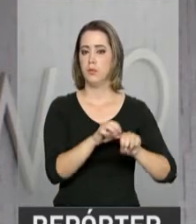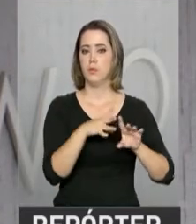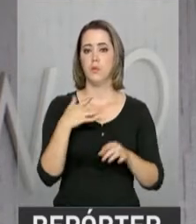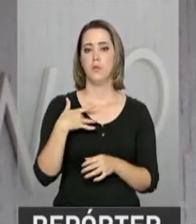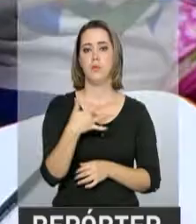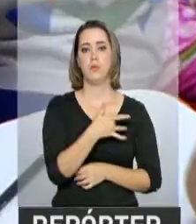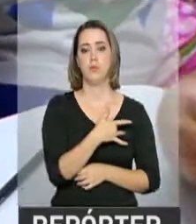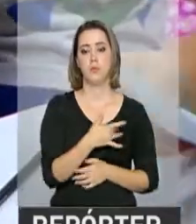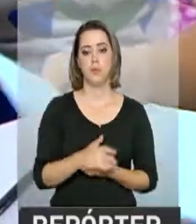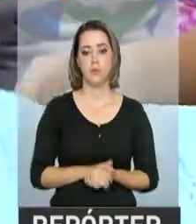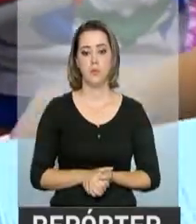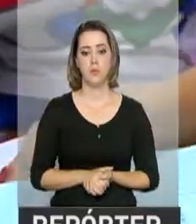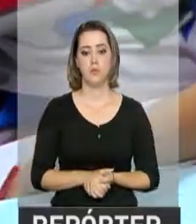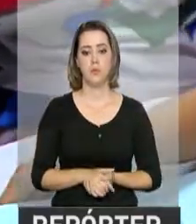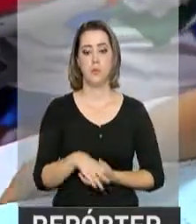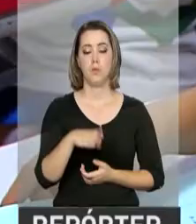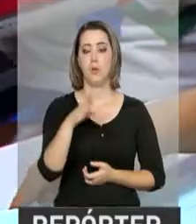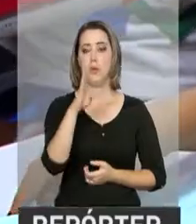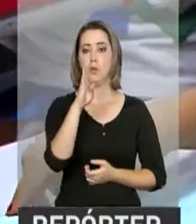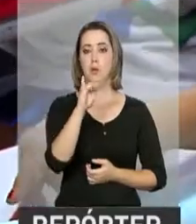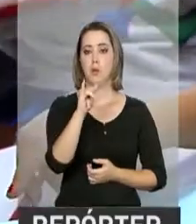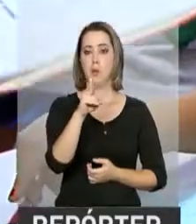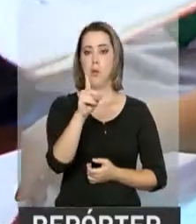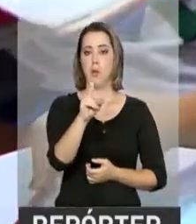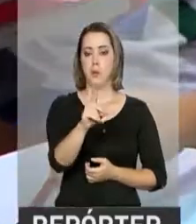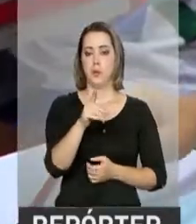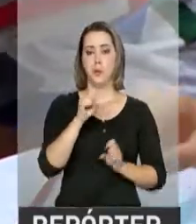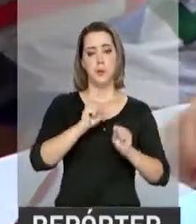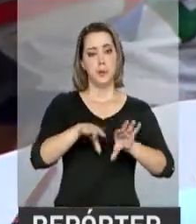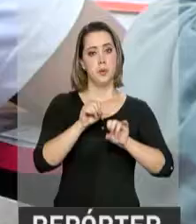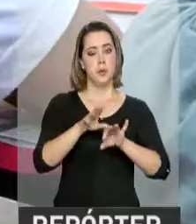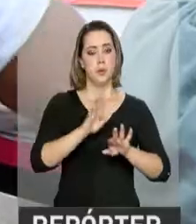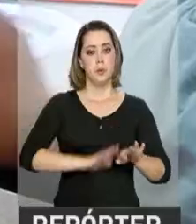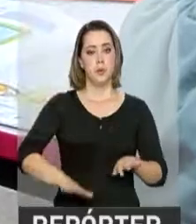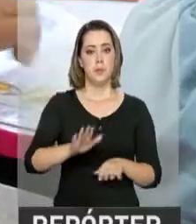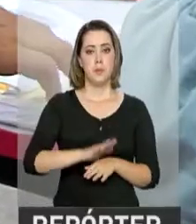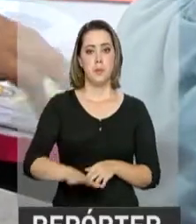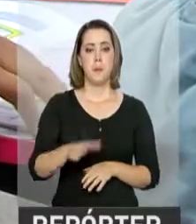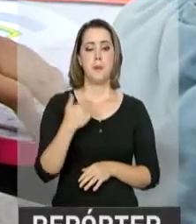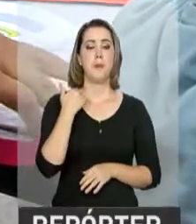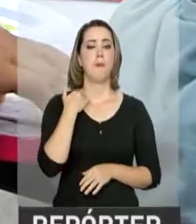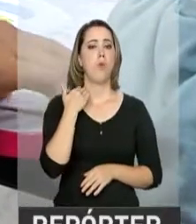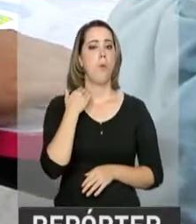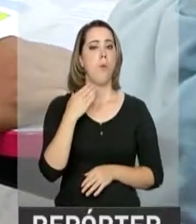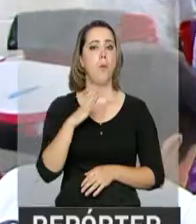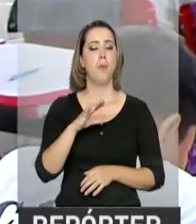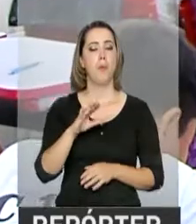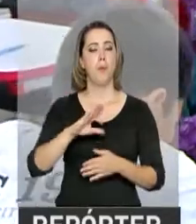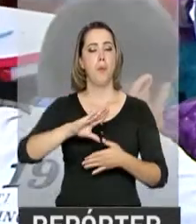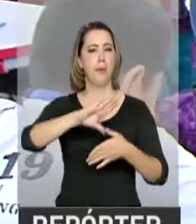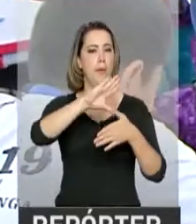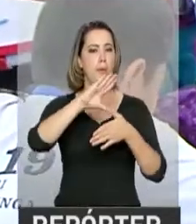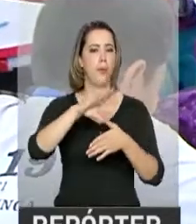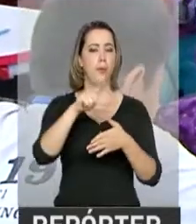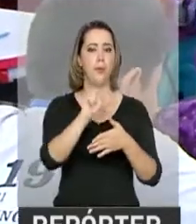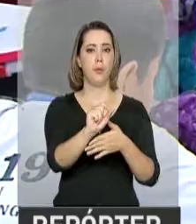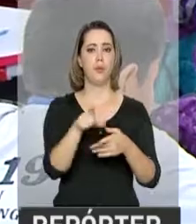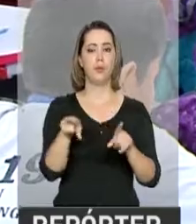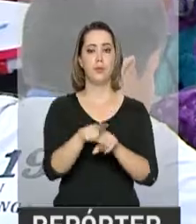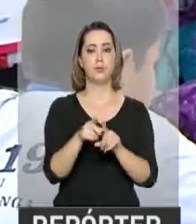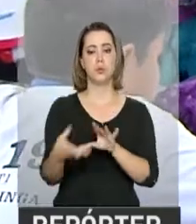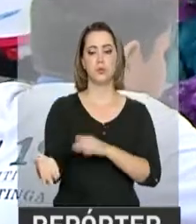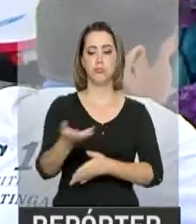saúde já no vídeo o enfoque foi a educação infantil o banco interamericano cuida de projetos